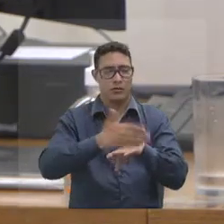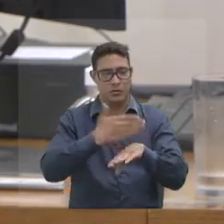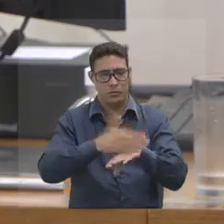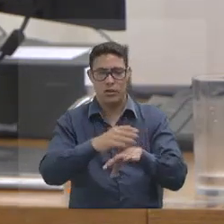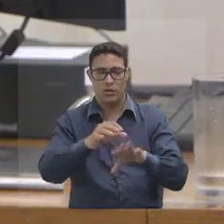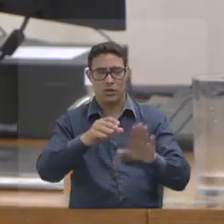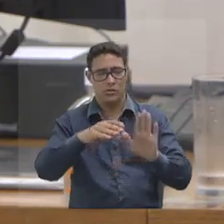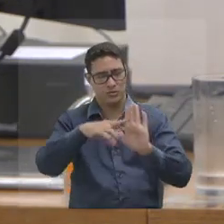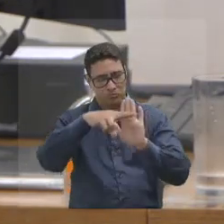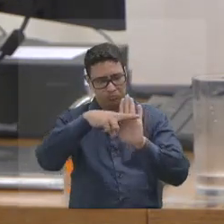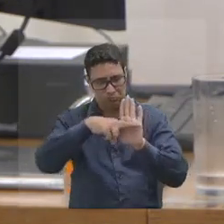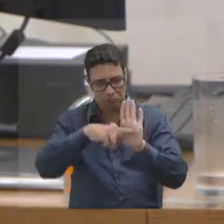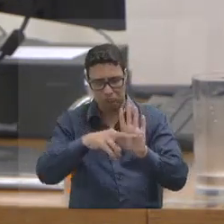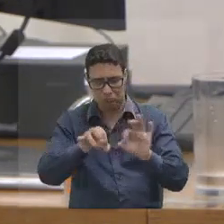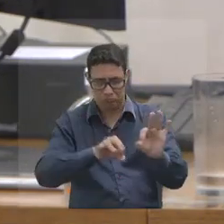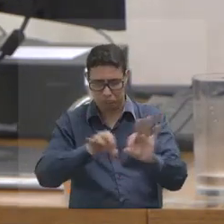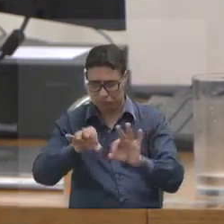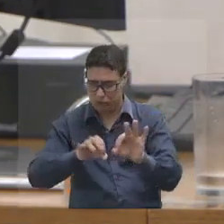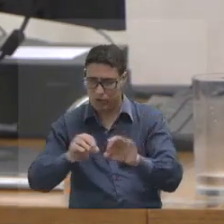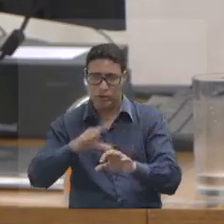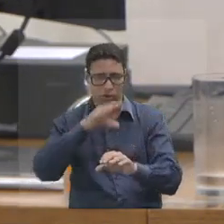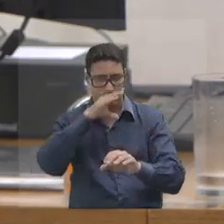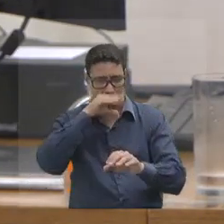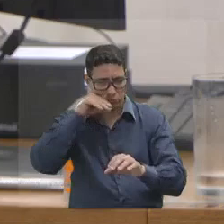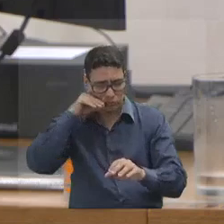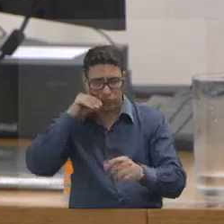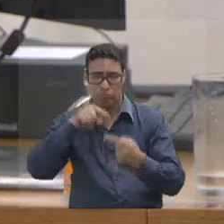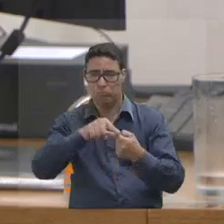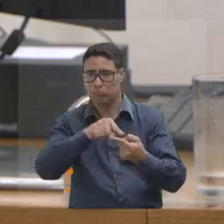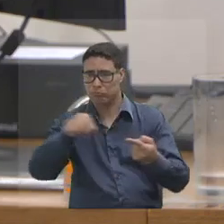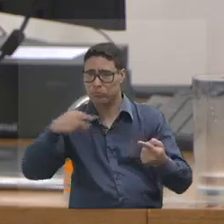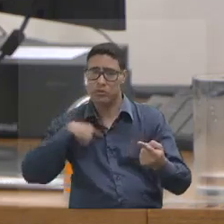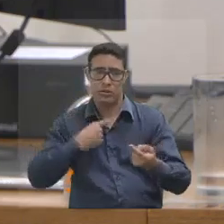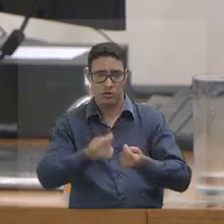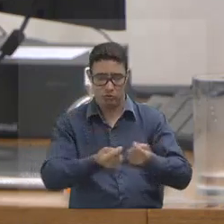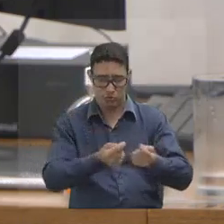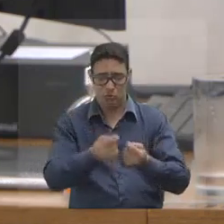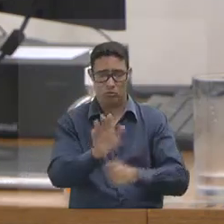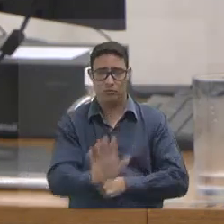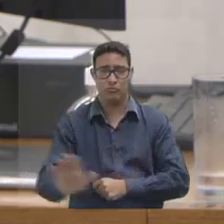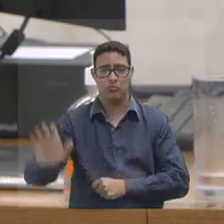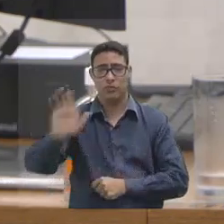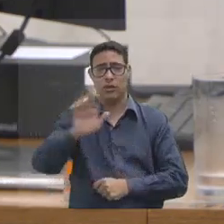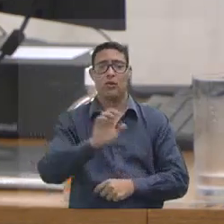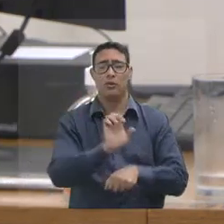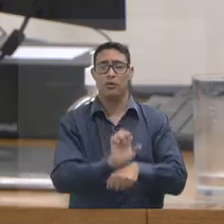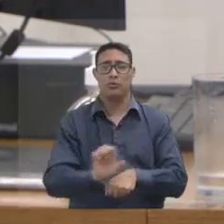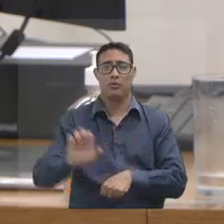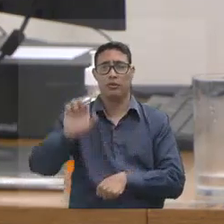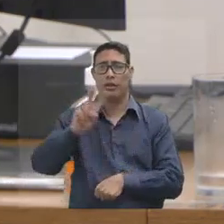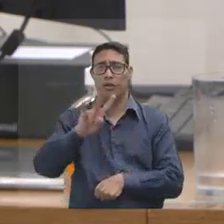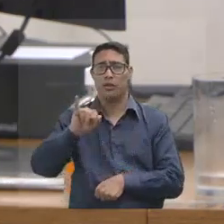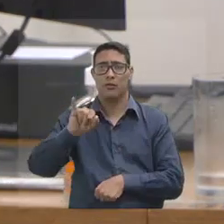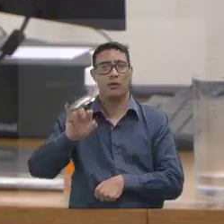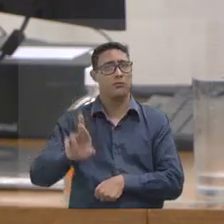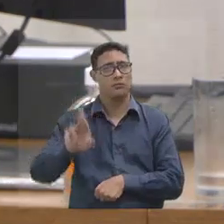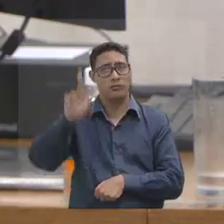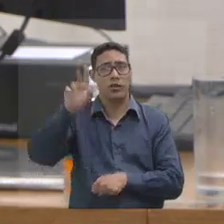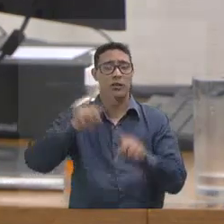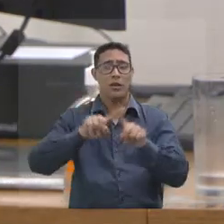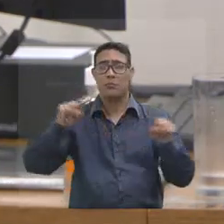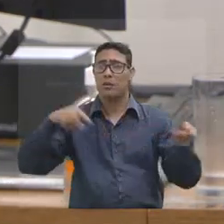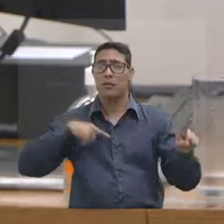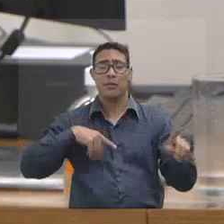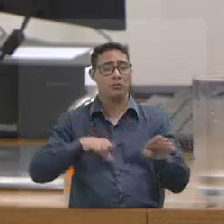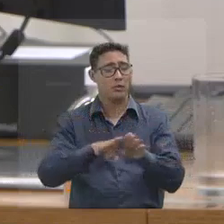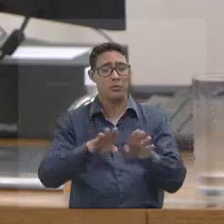regularidades de servidores comissionados a controladoria-geral do estado que que vai atuar mas eu continuei sem entender que